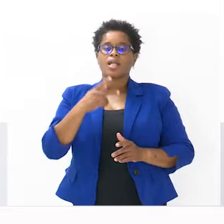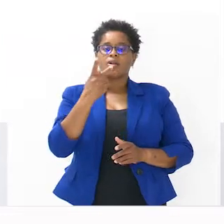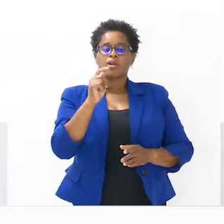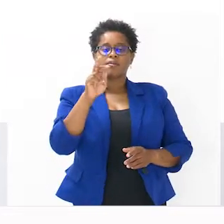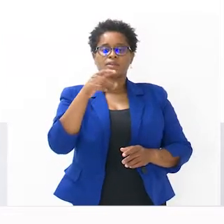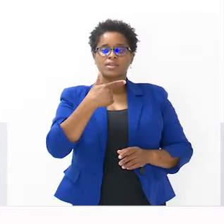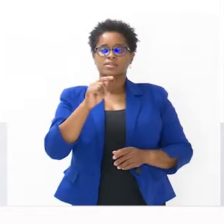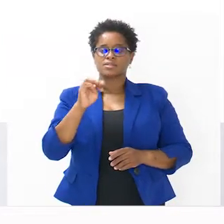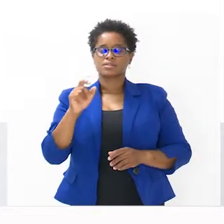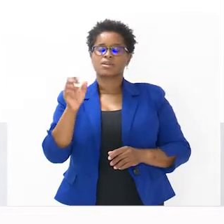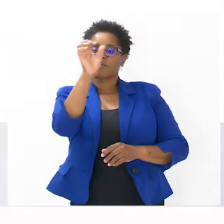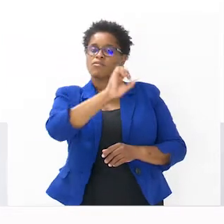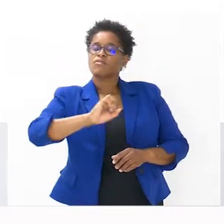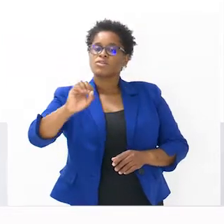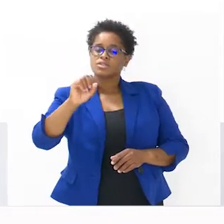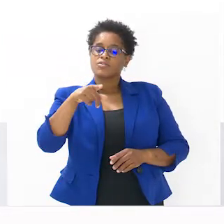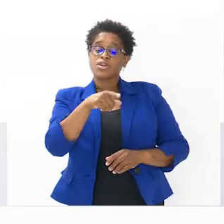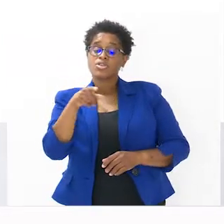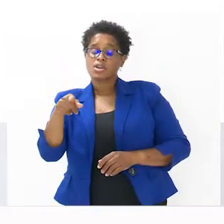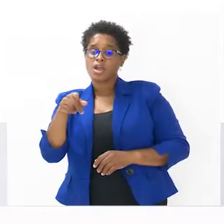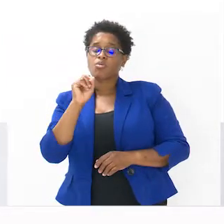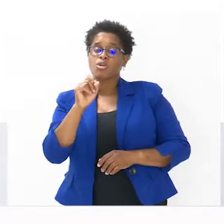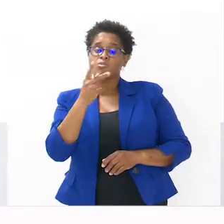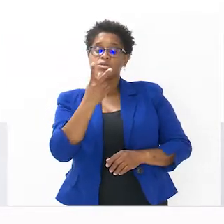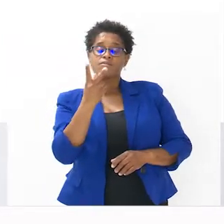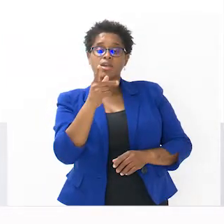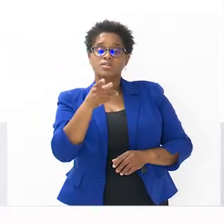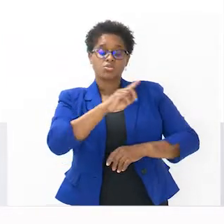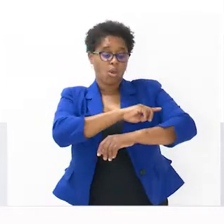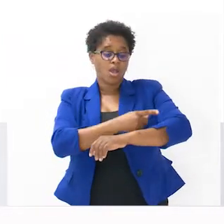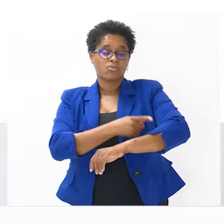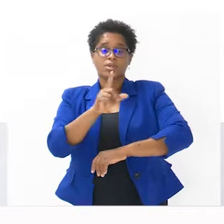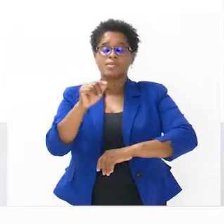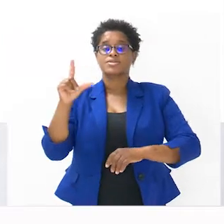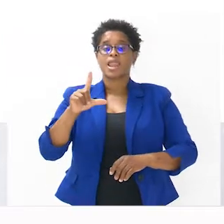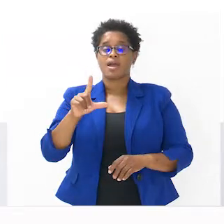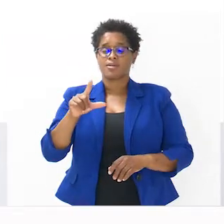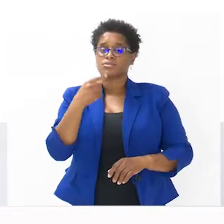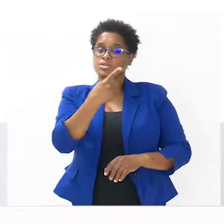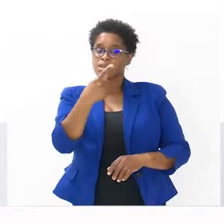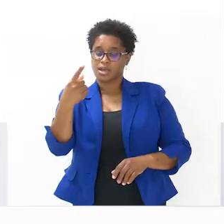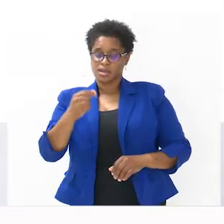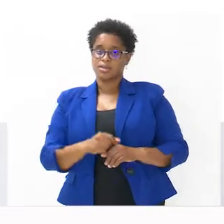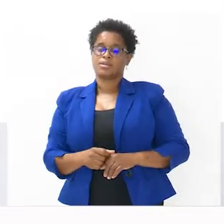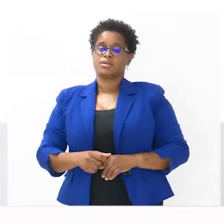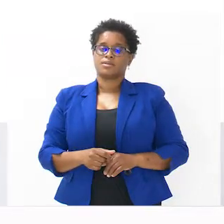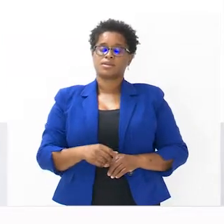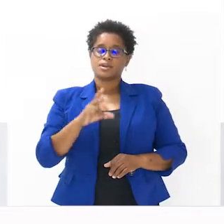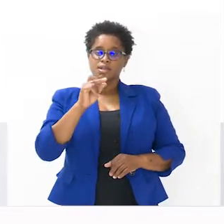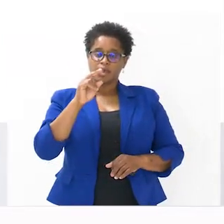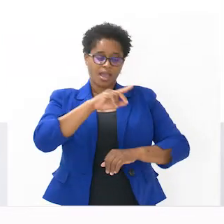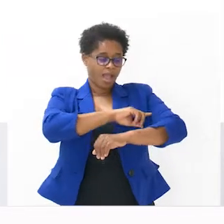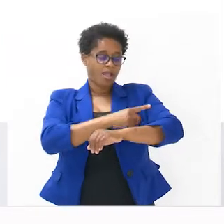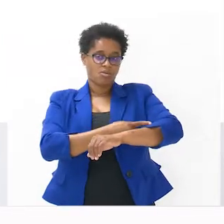Vértice também, vocês vão indicar o vértice do ângulo e também os lados de cada ângulo.